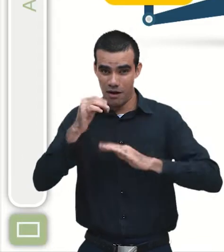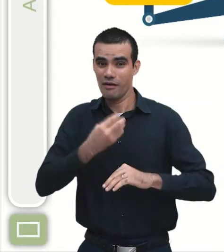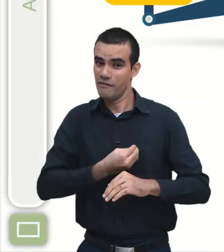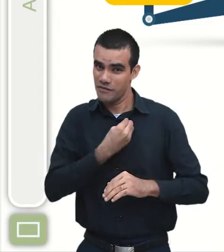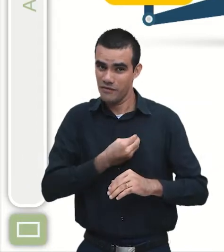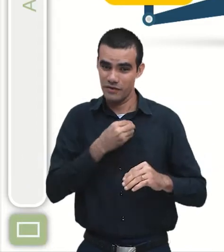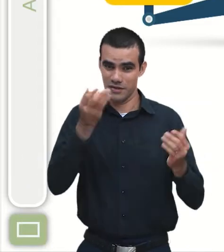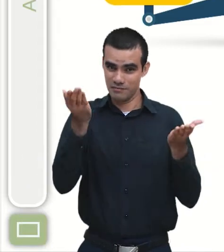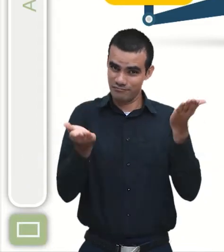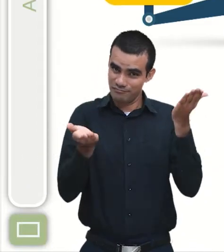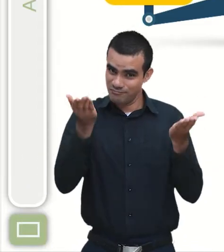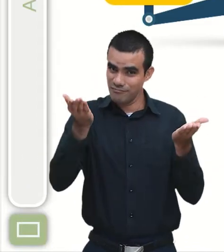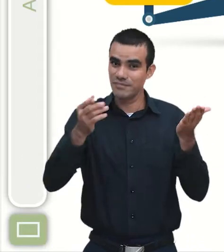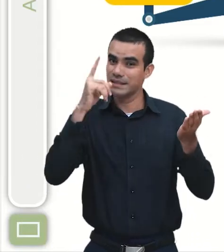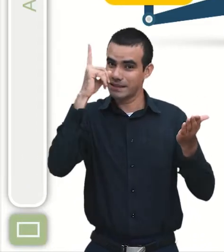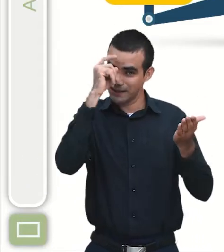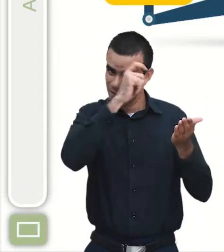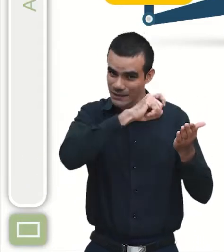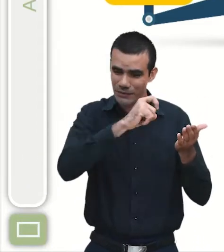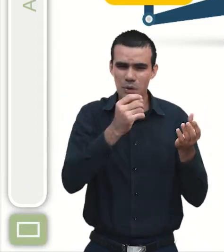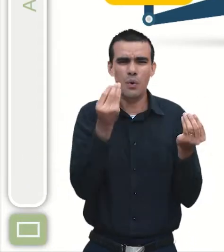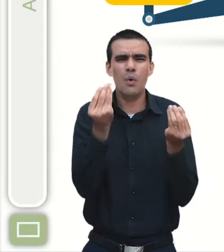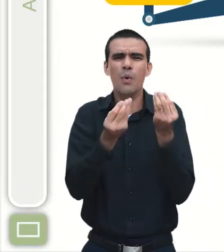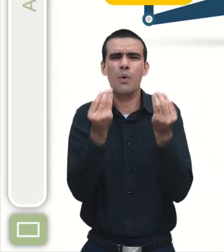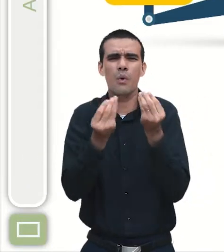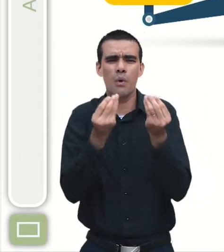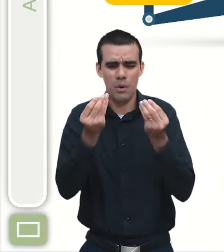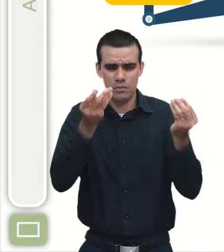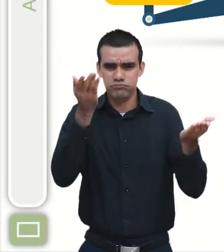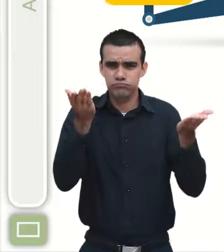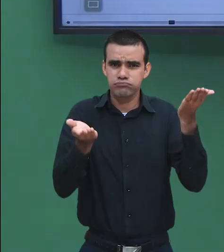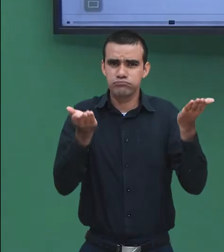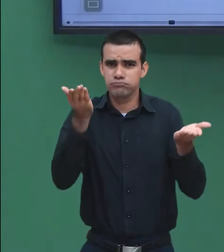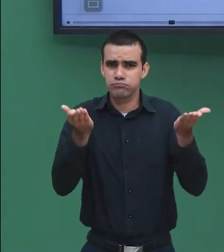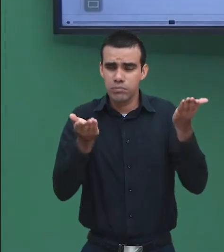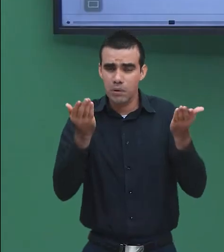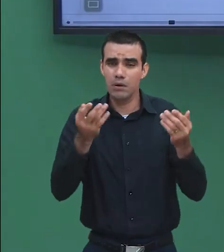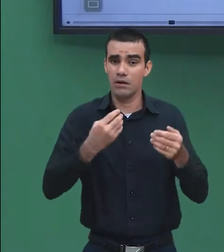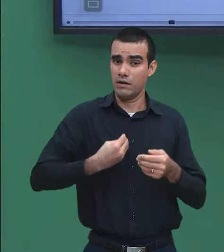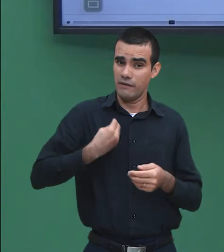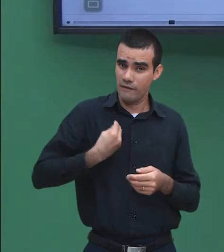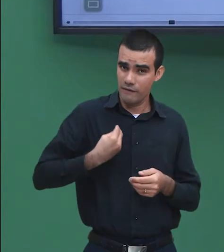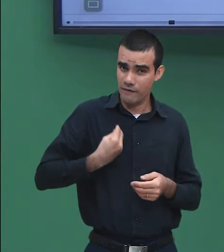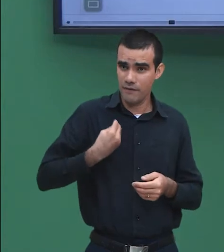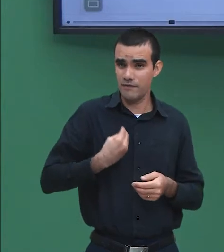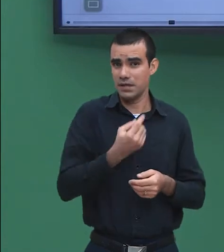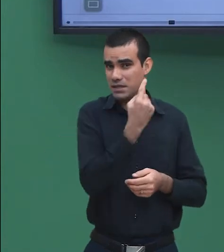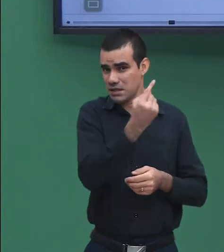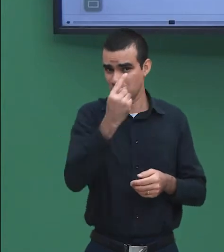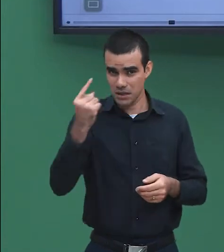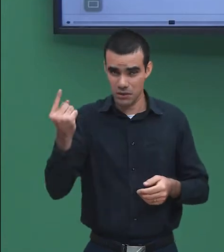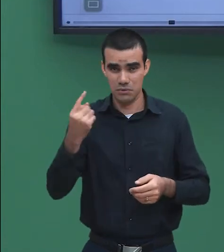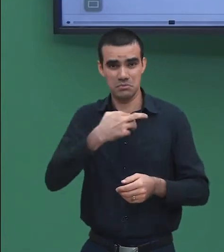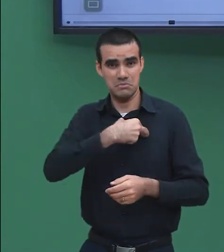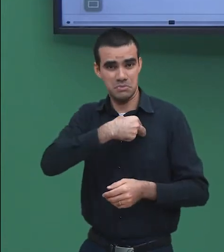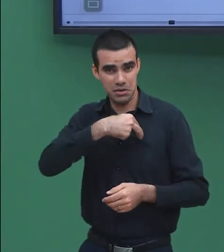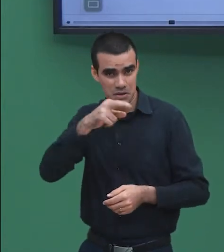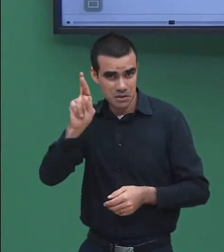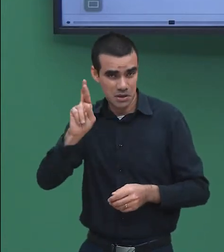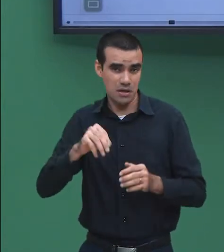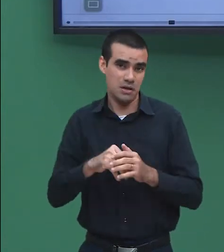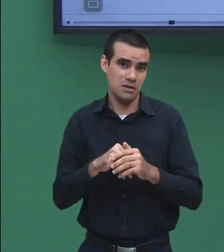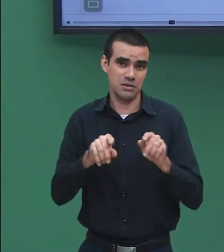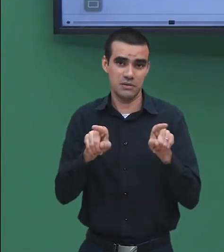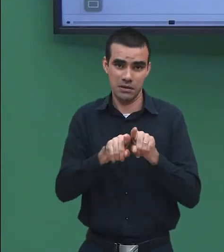do dia a dia. Como é que a gente pode viver um estilo de vida onde a religiosidade e